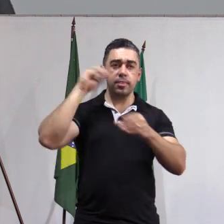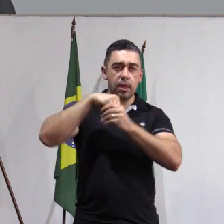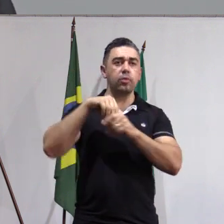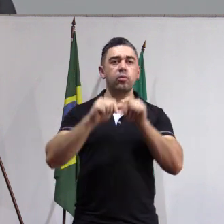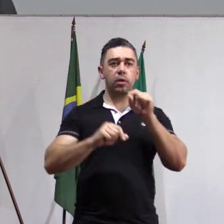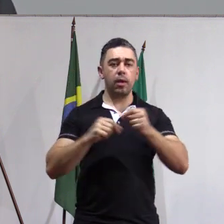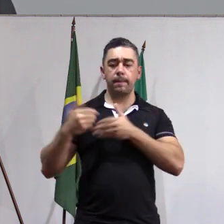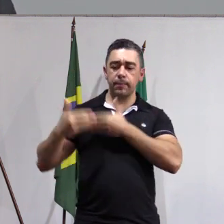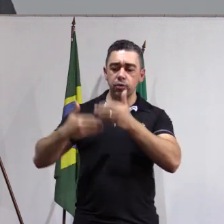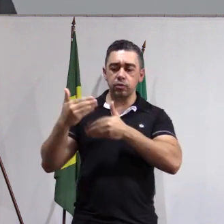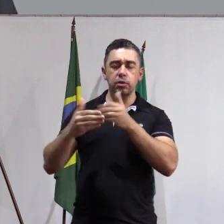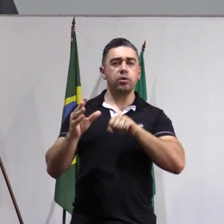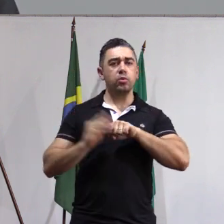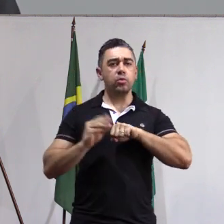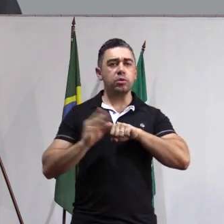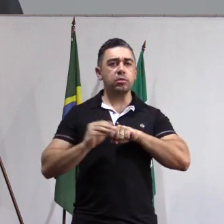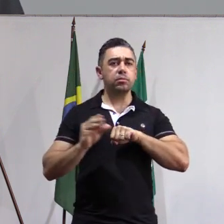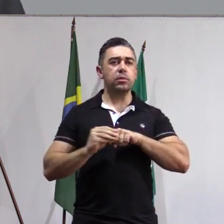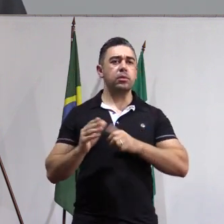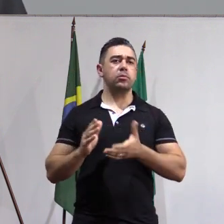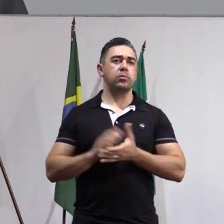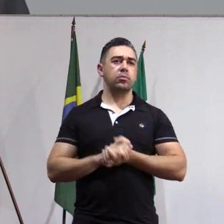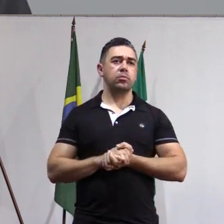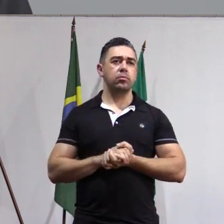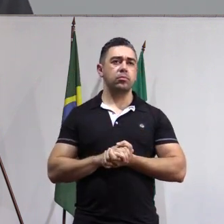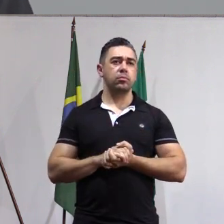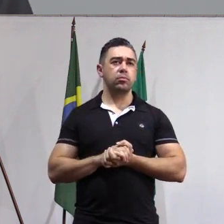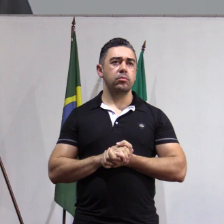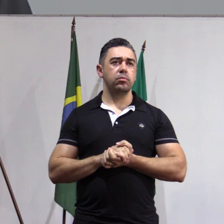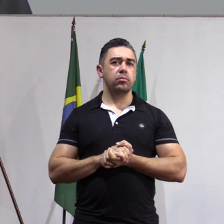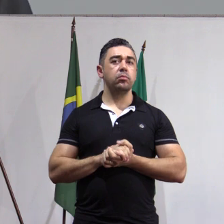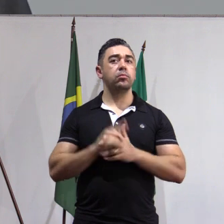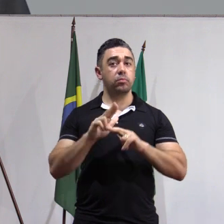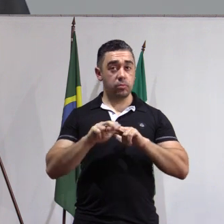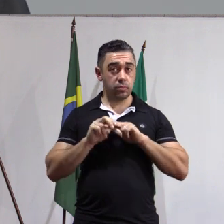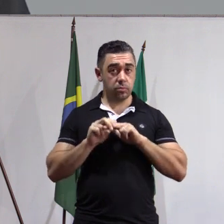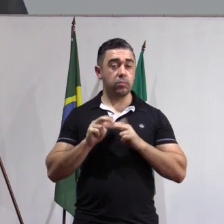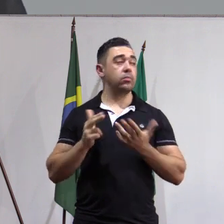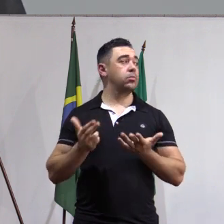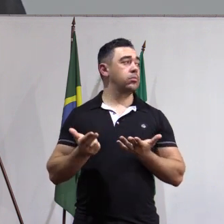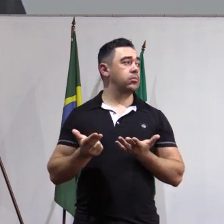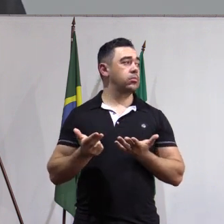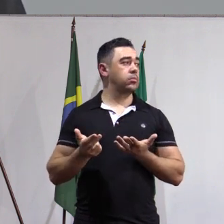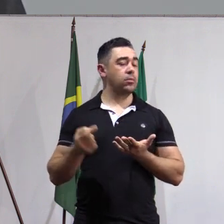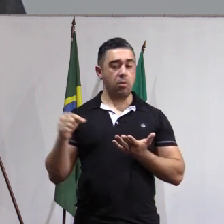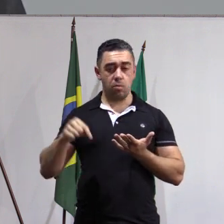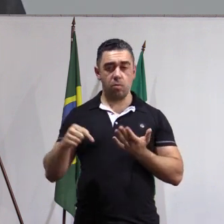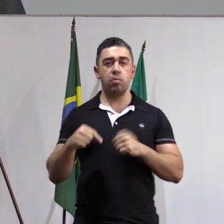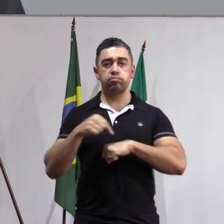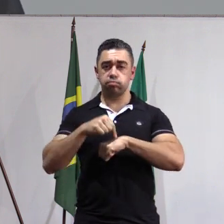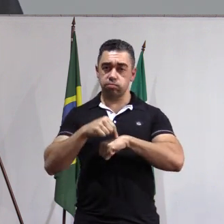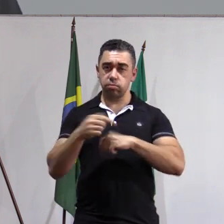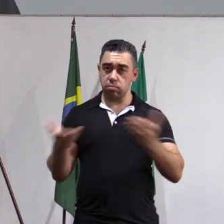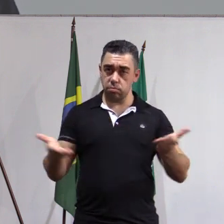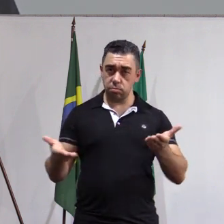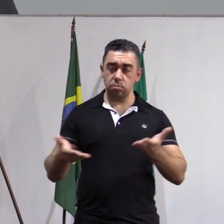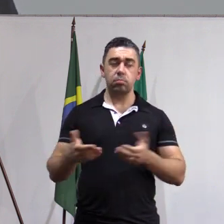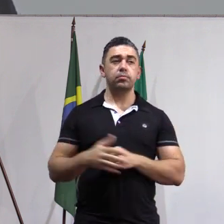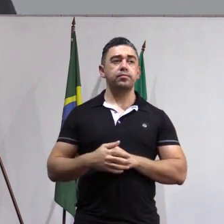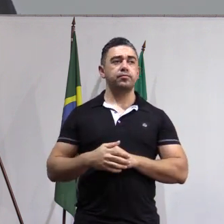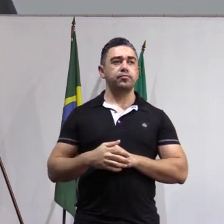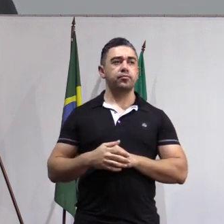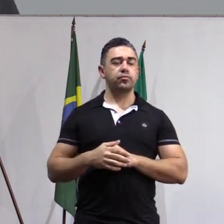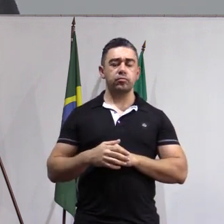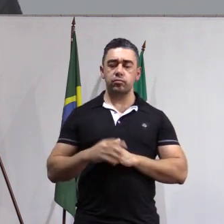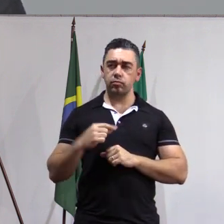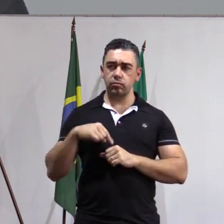do processo da construção do saber. Por isso, nesse momento, ao enfrentar o fim